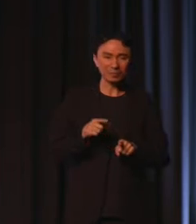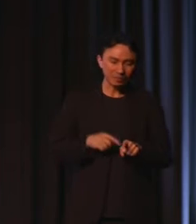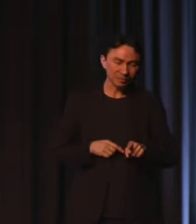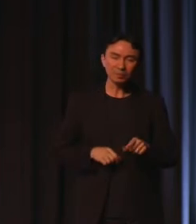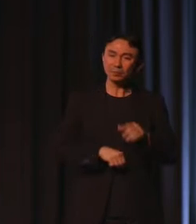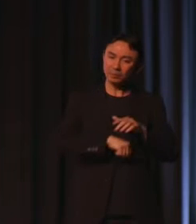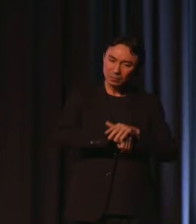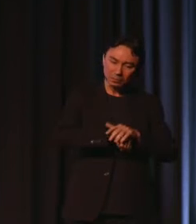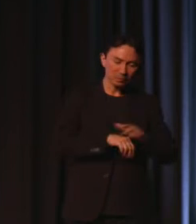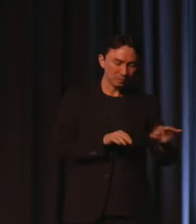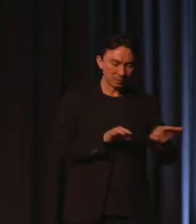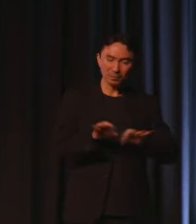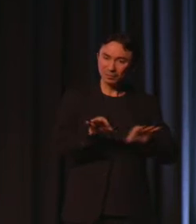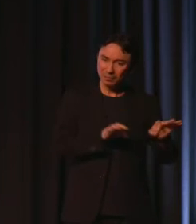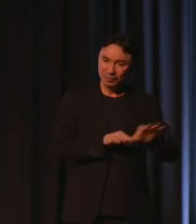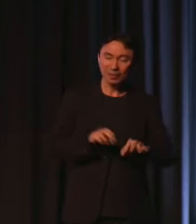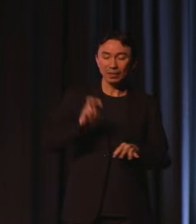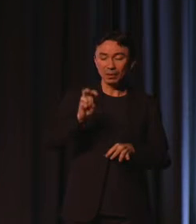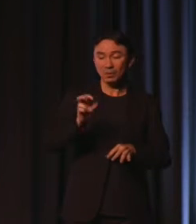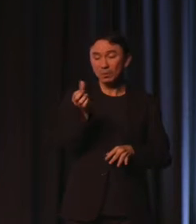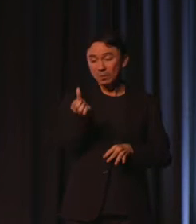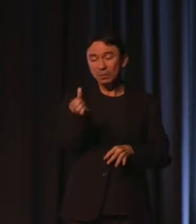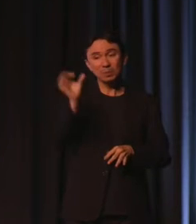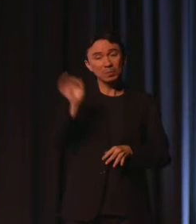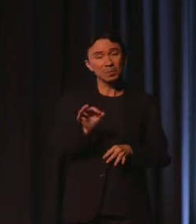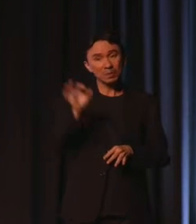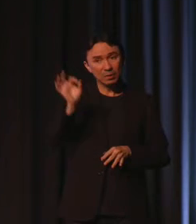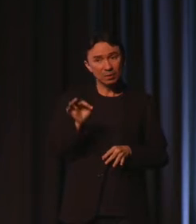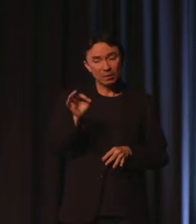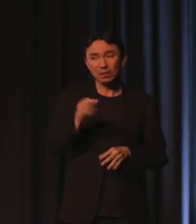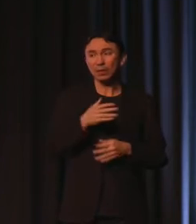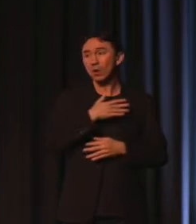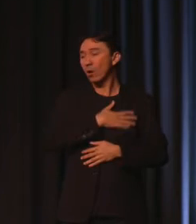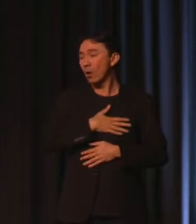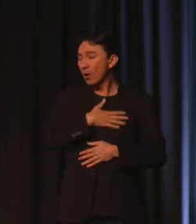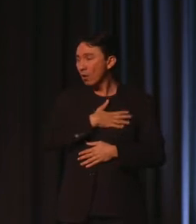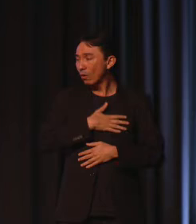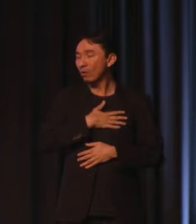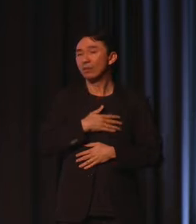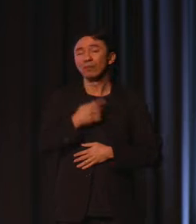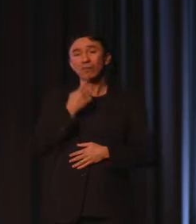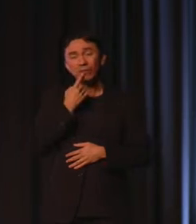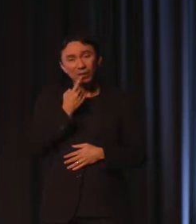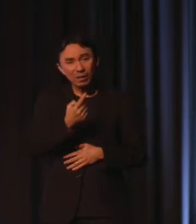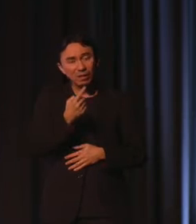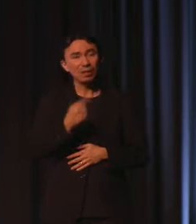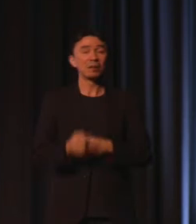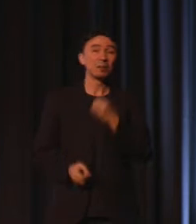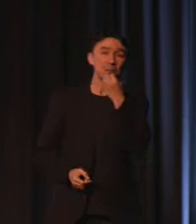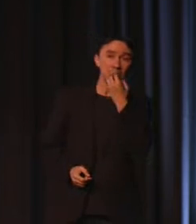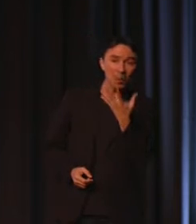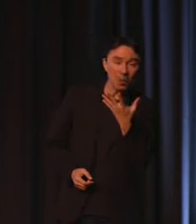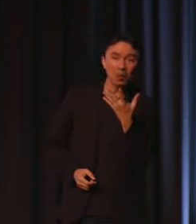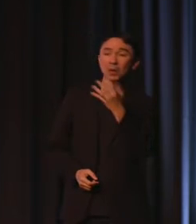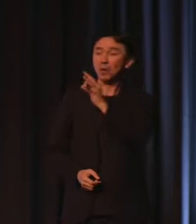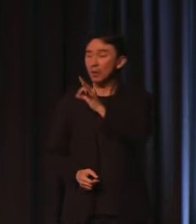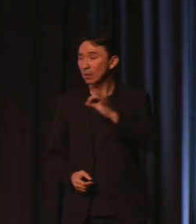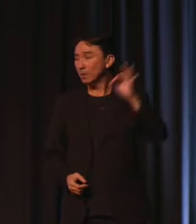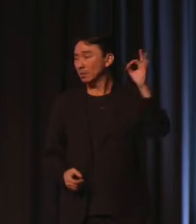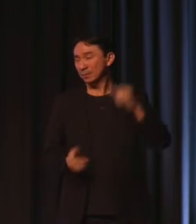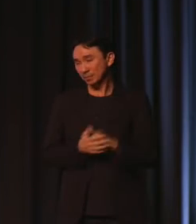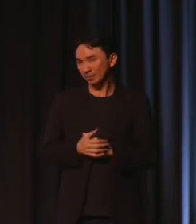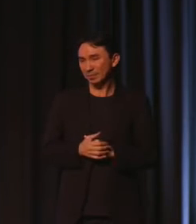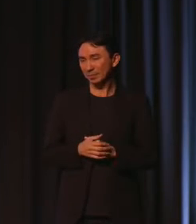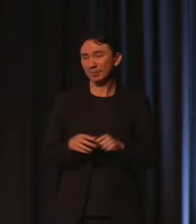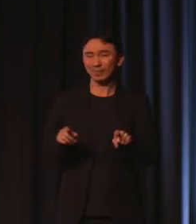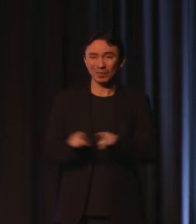né? Você tem 56% ali com um nível de satisfação e dizendo que é bom ou ótimo. Transportar em pequenas